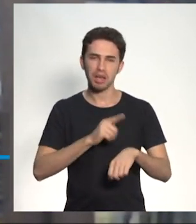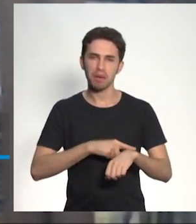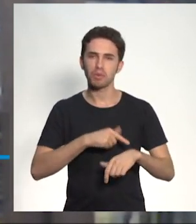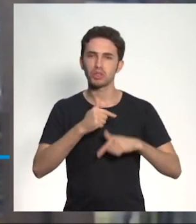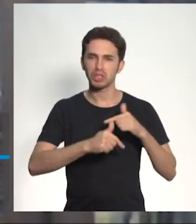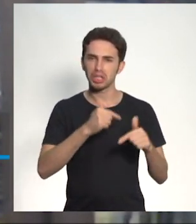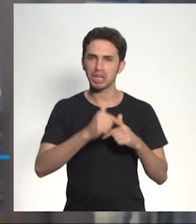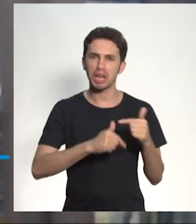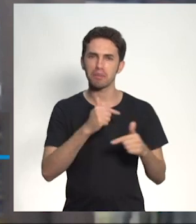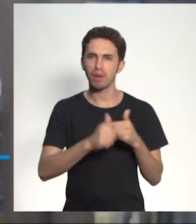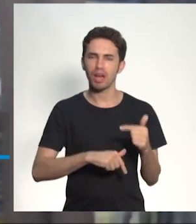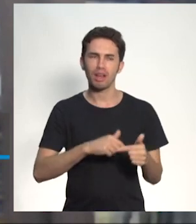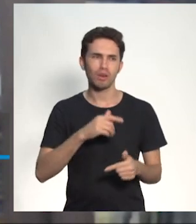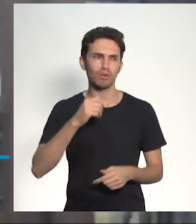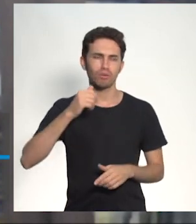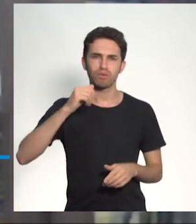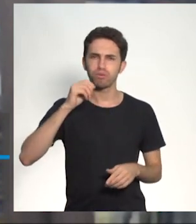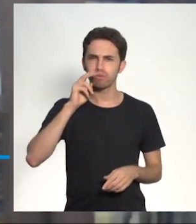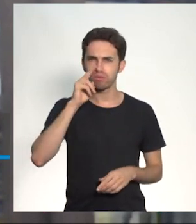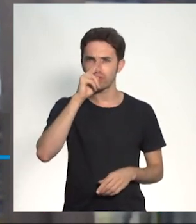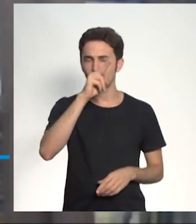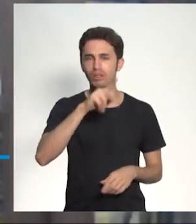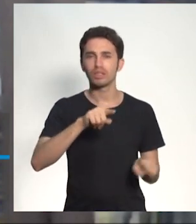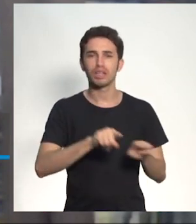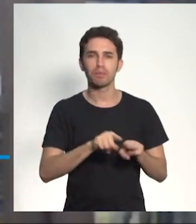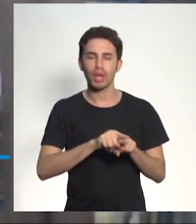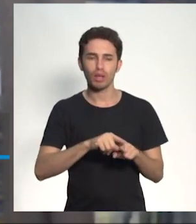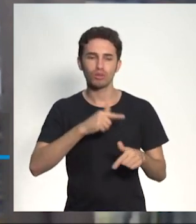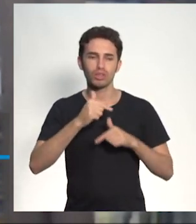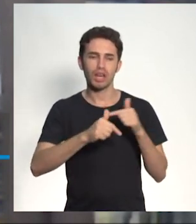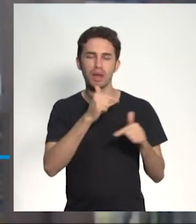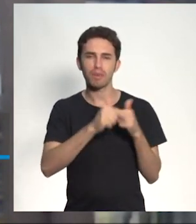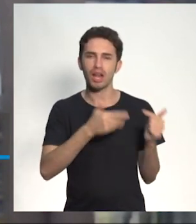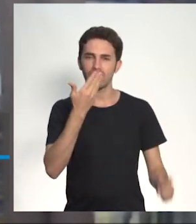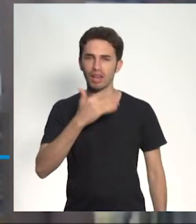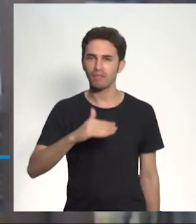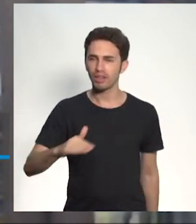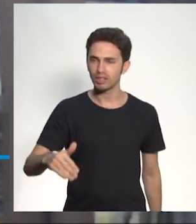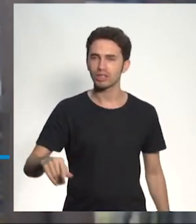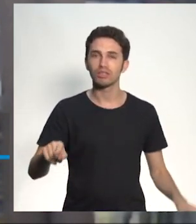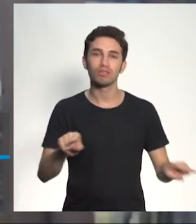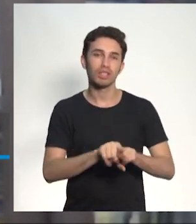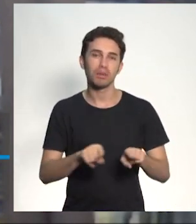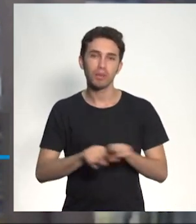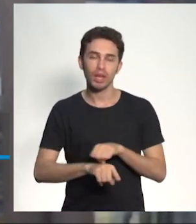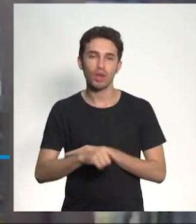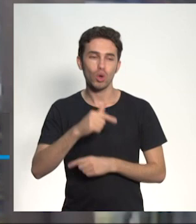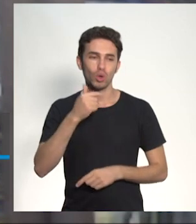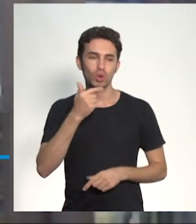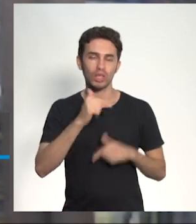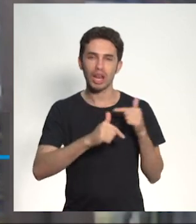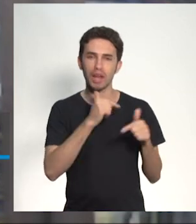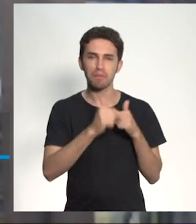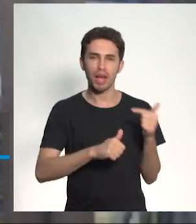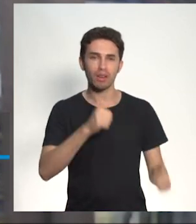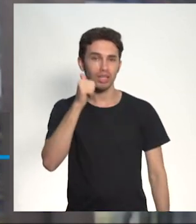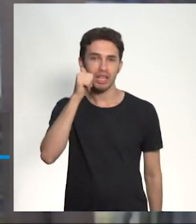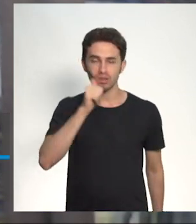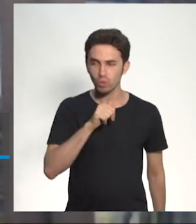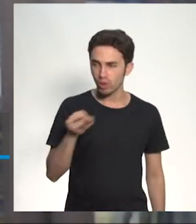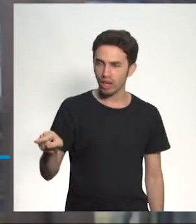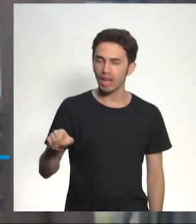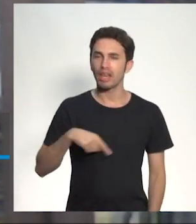trabalho infantil, o trabalho das mulheres também de maneira exacerbada, ganhando salários